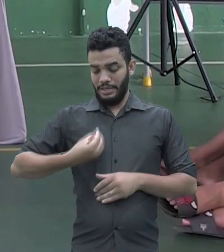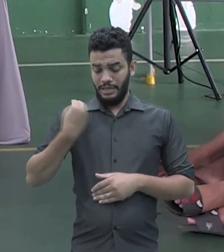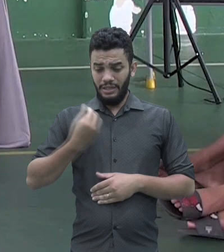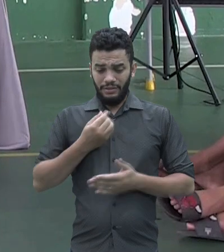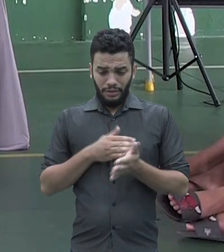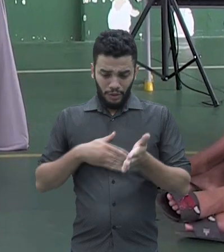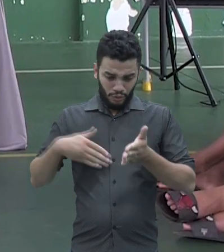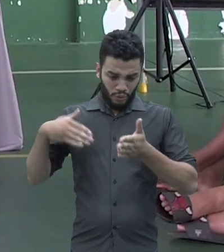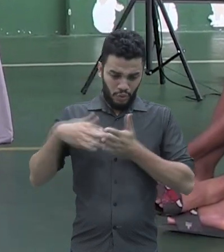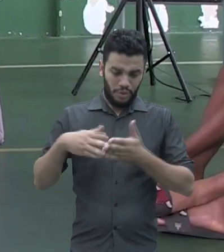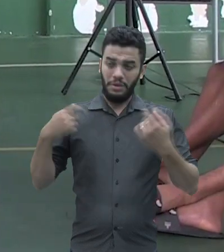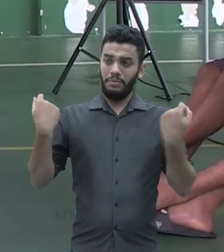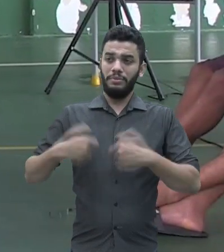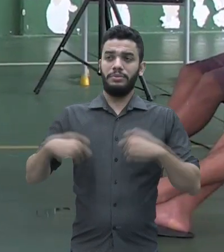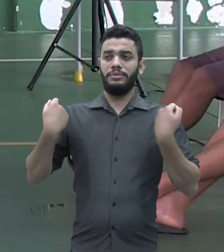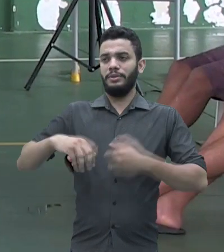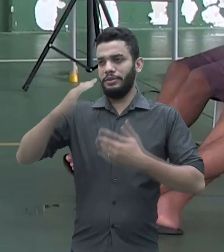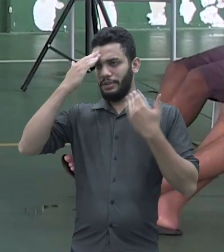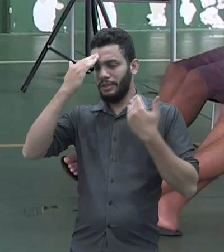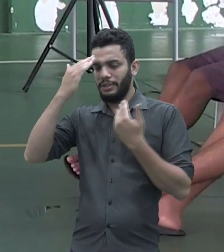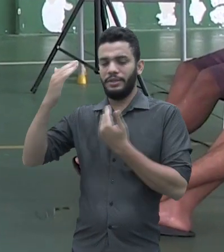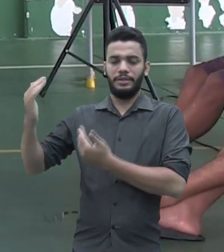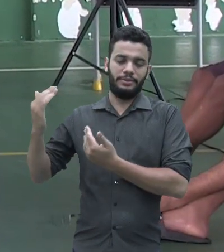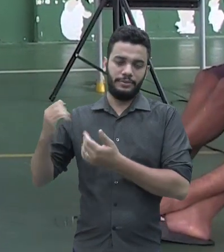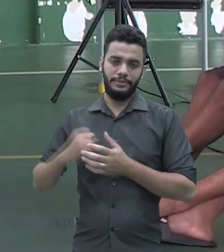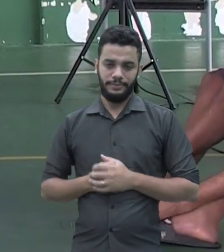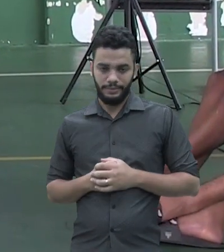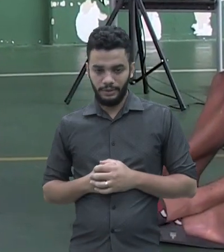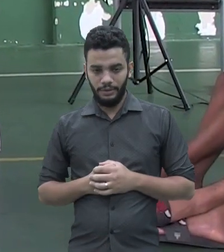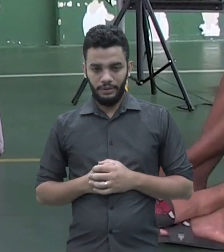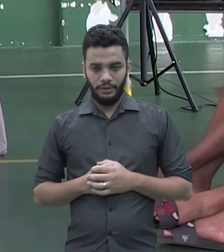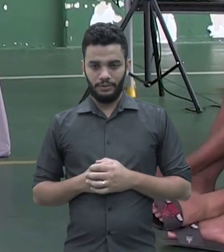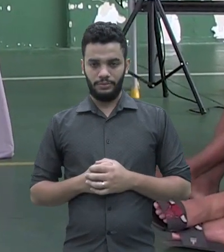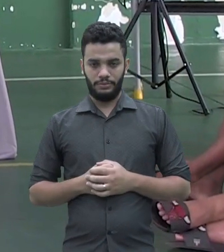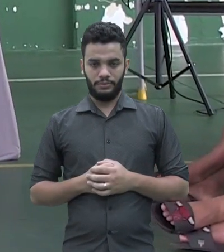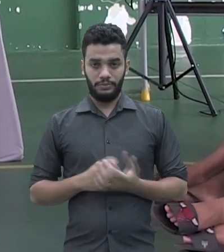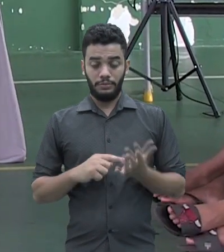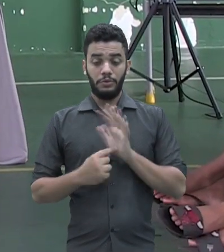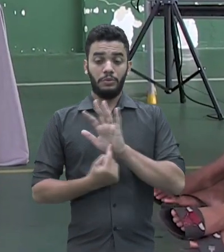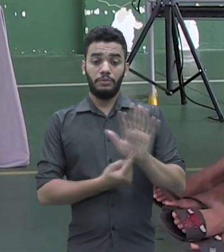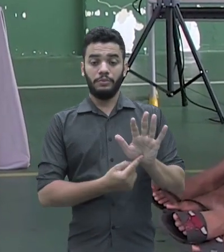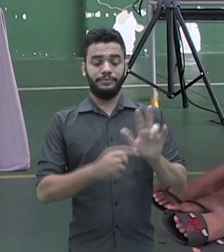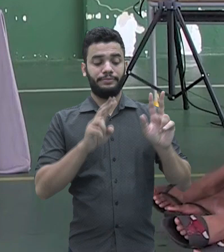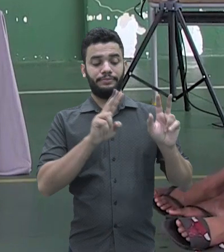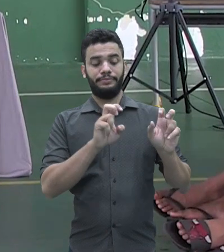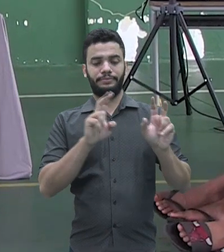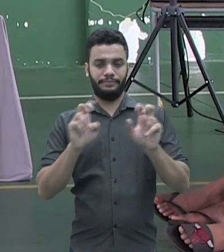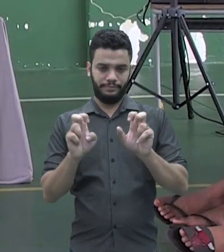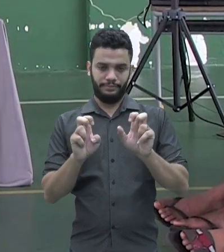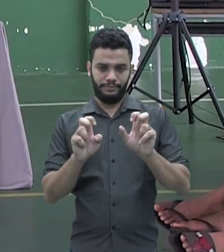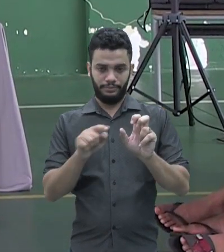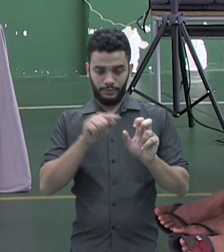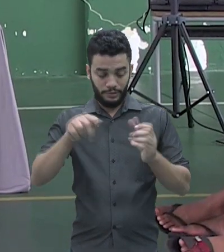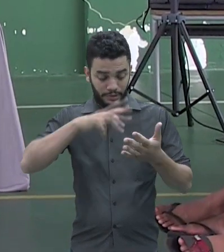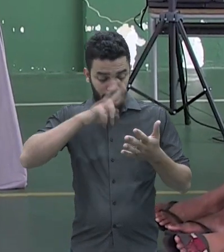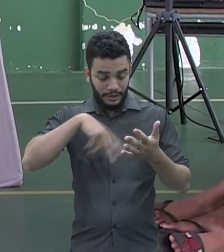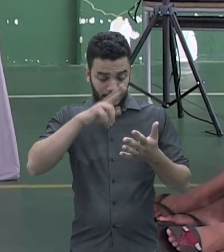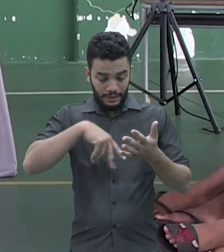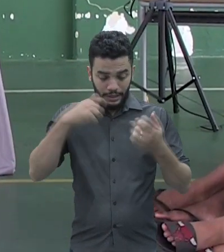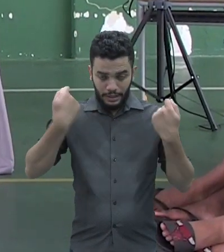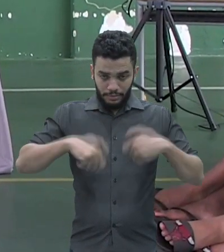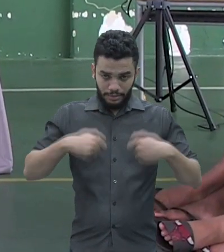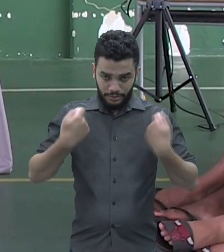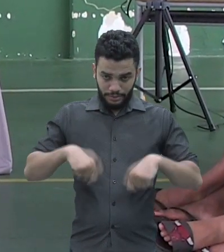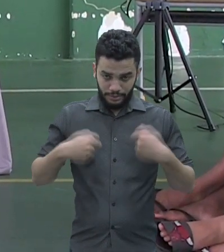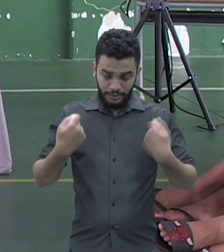me passou um tema que eu passei para alguns de vocês aí. Aí eu gostaria, quem tiver com esse tema na mão, possa ler para mim, fazendo favor,